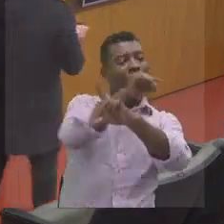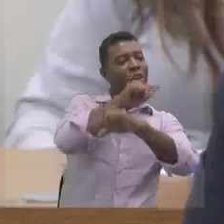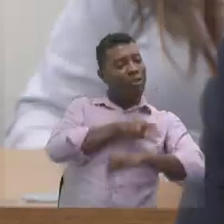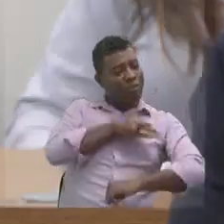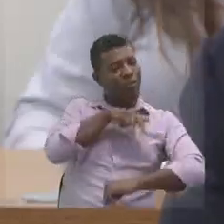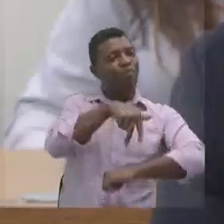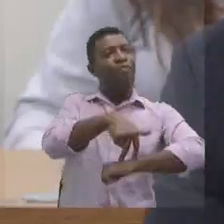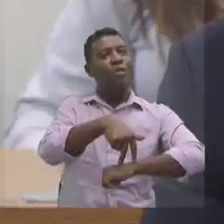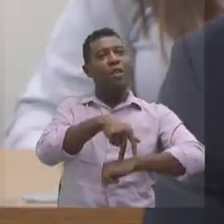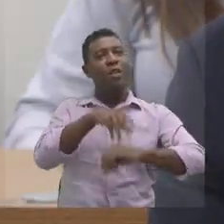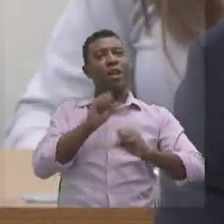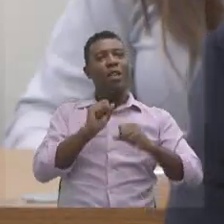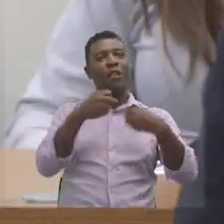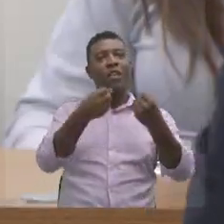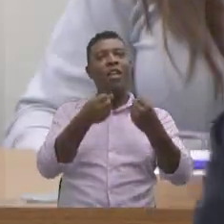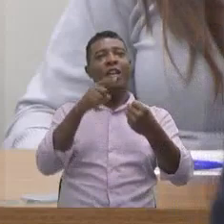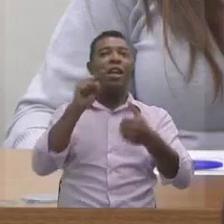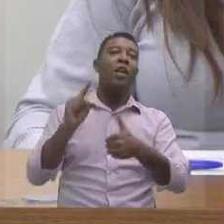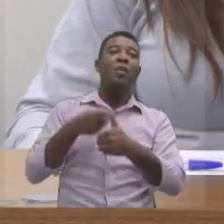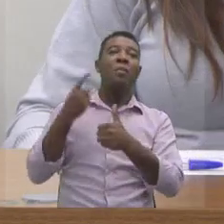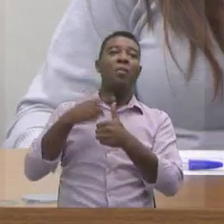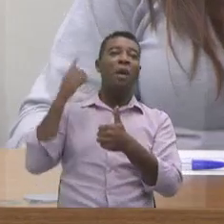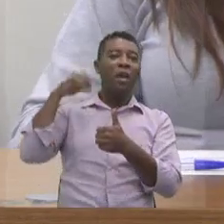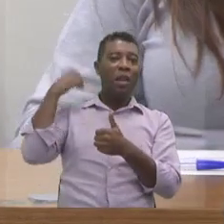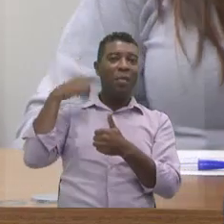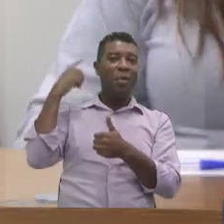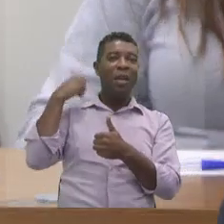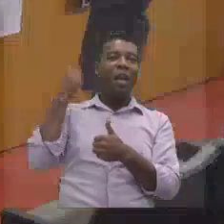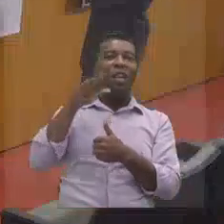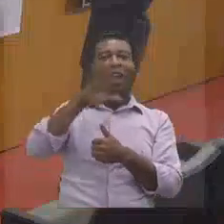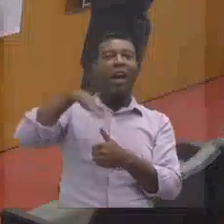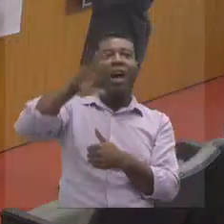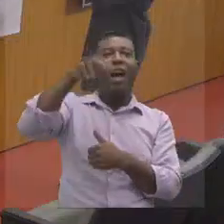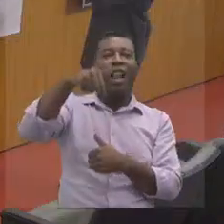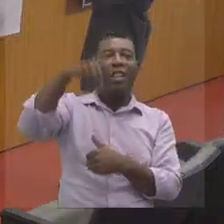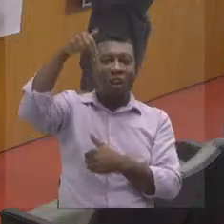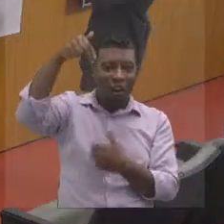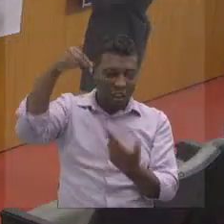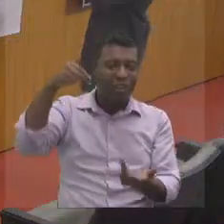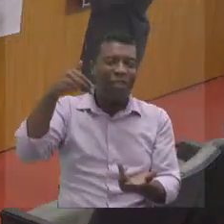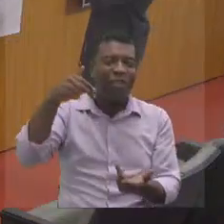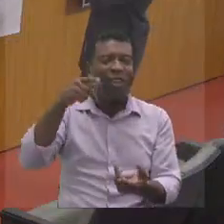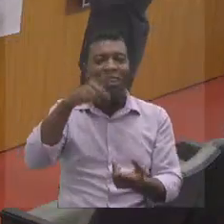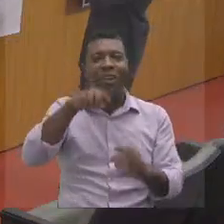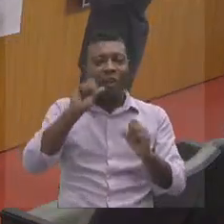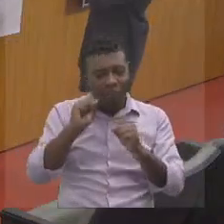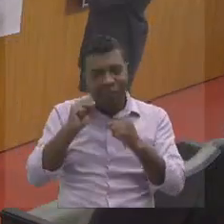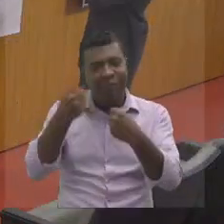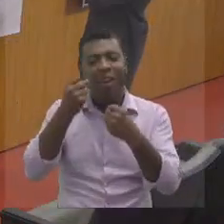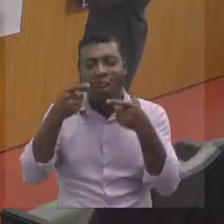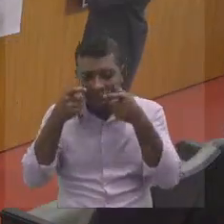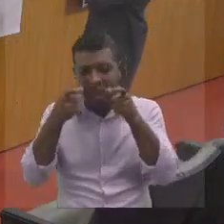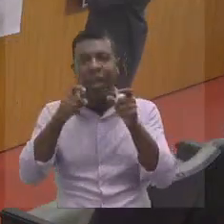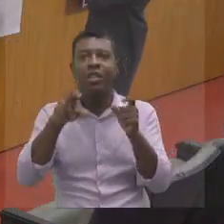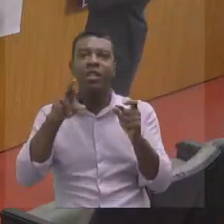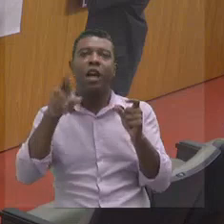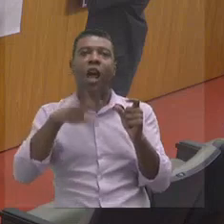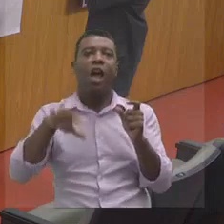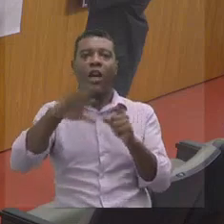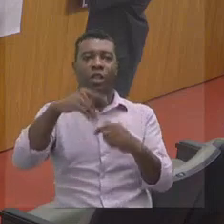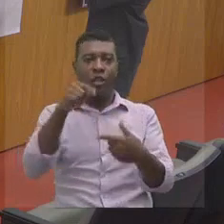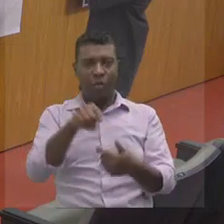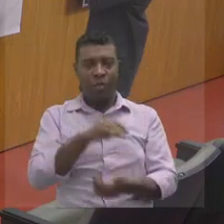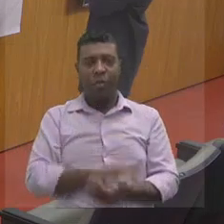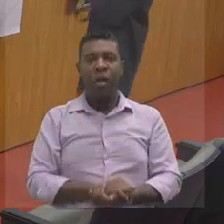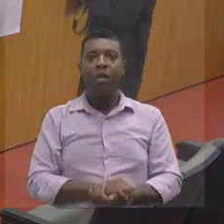primeira deputada do vetor Norte viu gente defendendo os interesses aí da região Então a gente tem